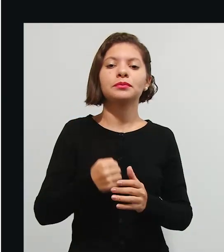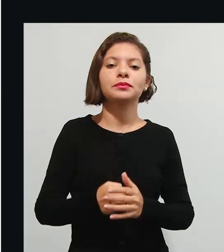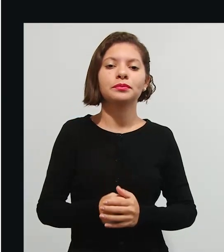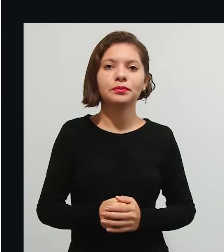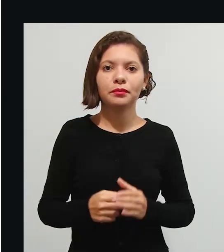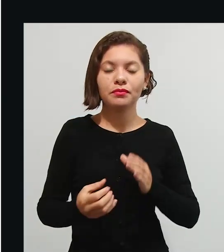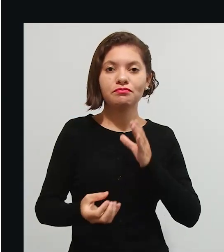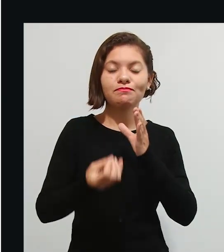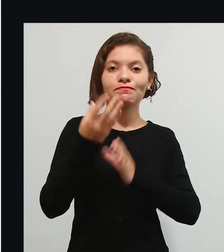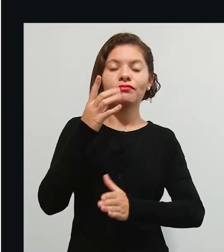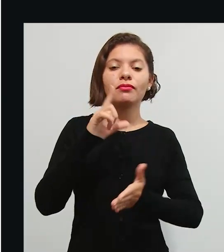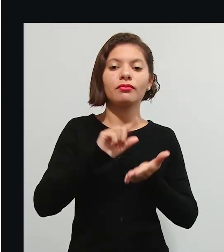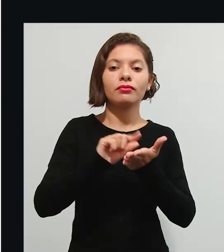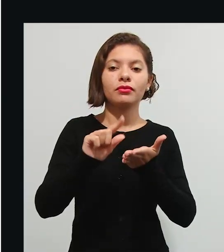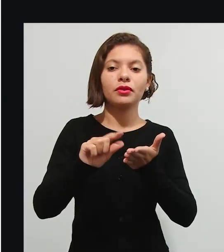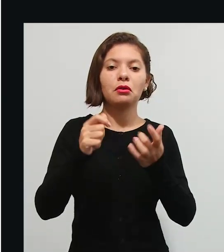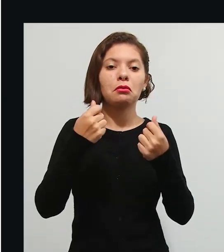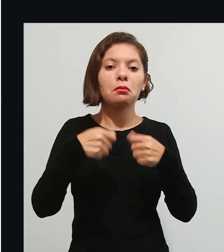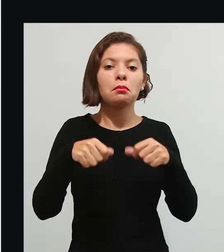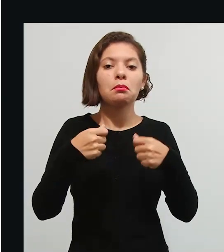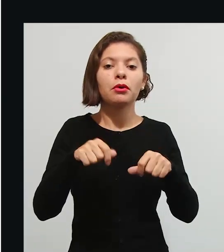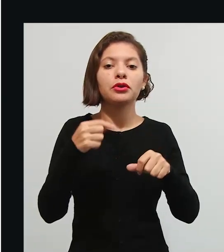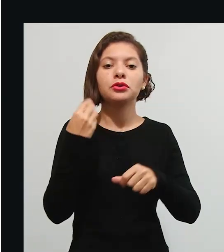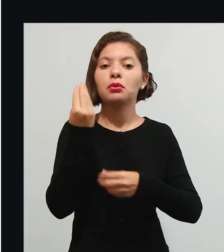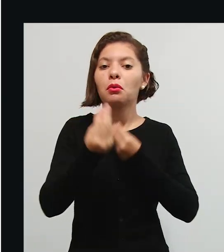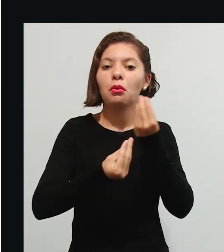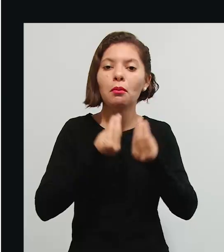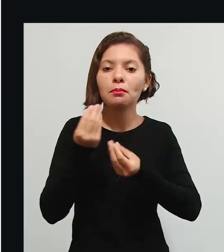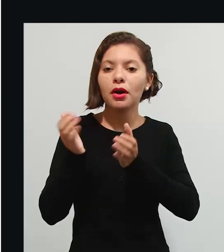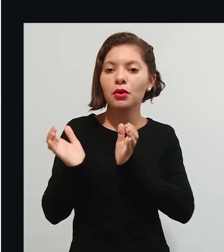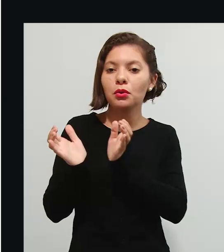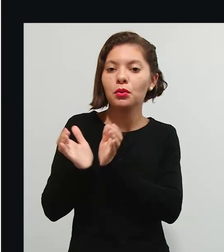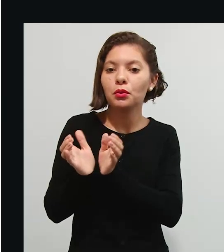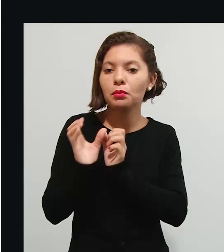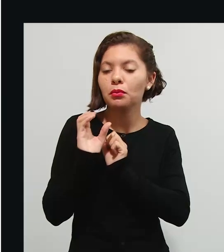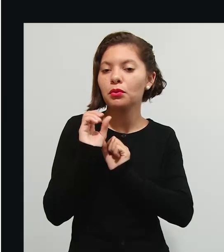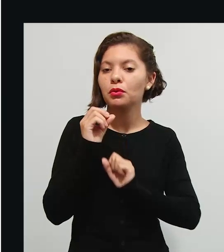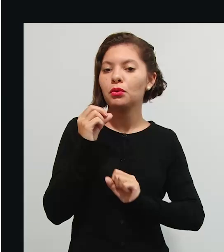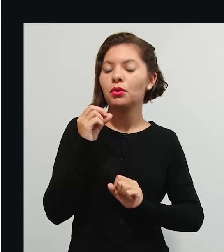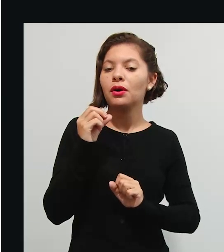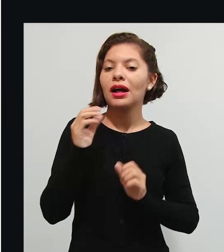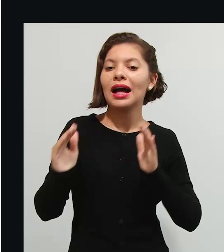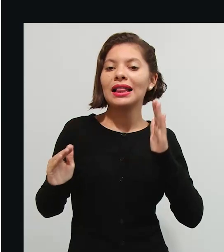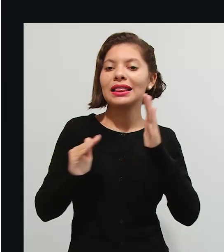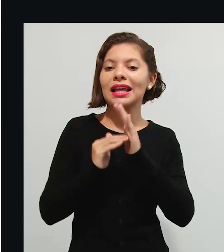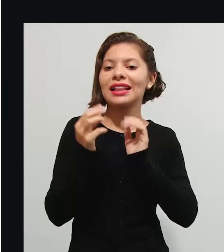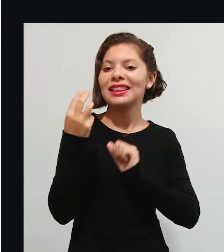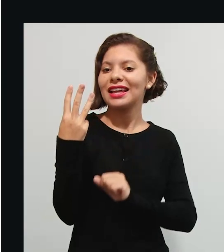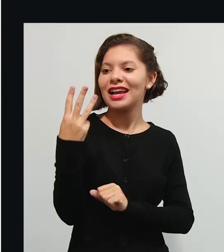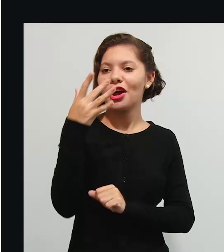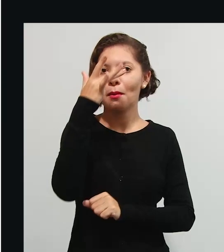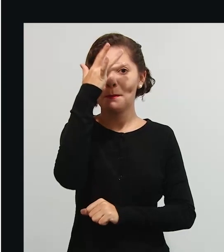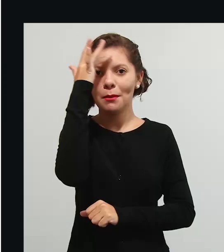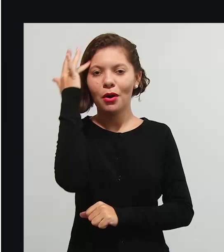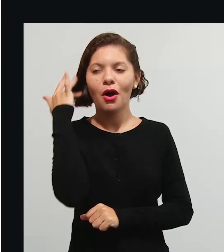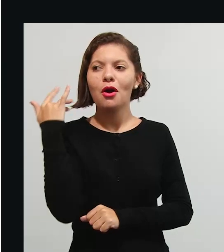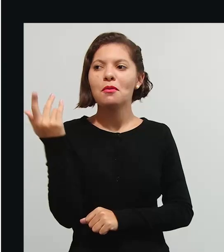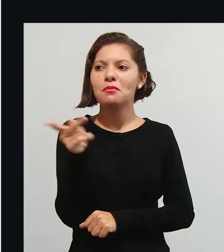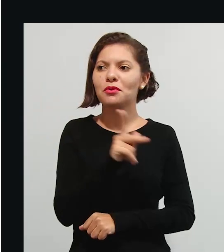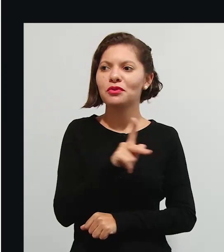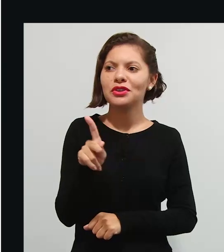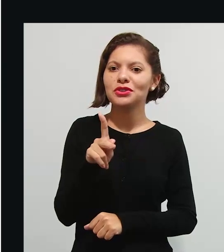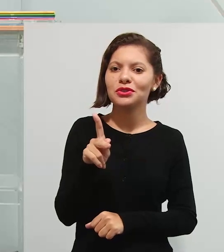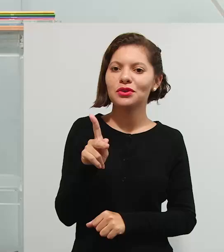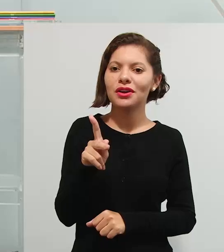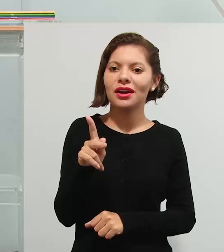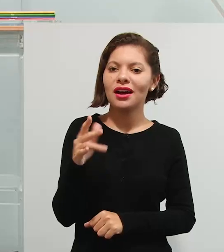gerar um artigo. E esse artigo poderá ser realizado individualmente ou em grupo de até 3 pessoas. Professora,